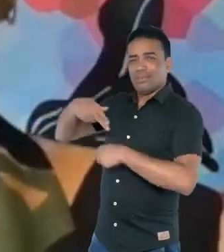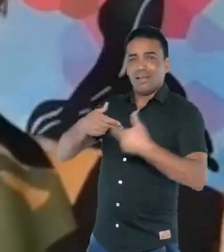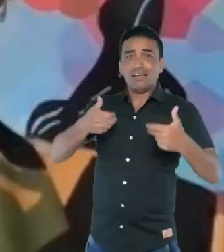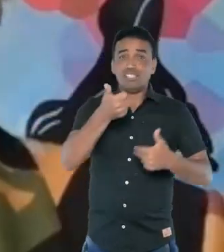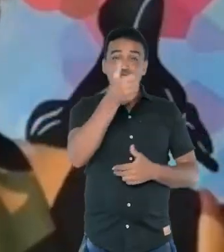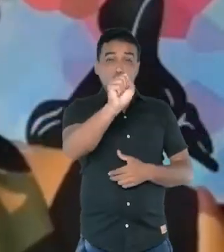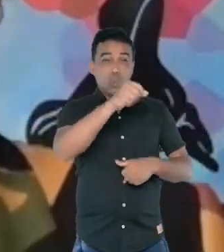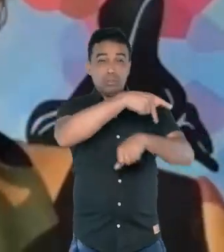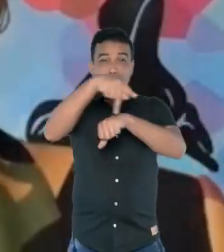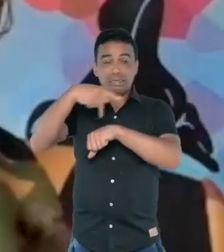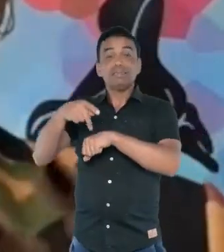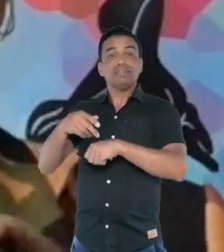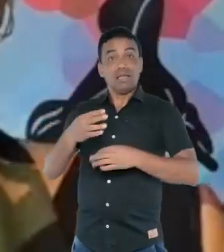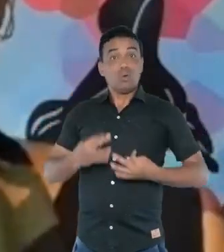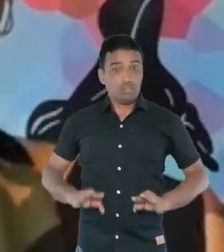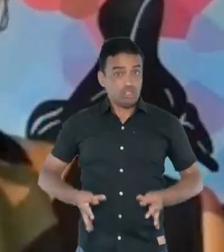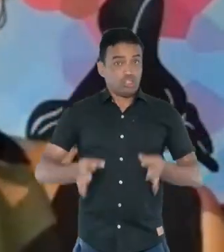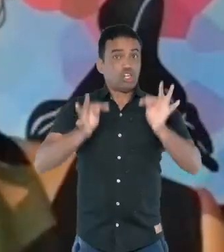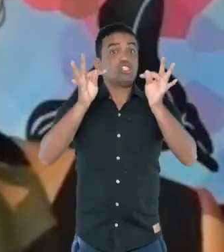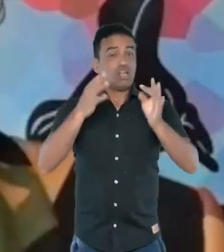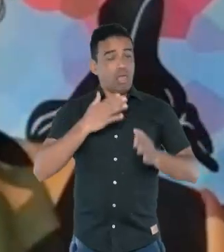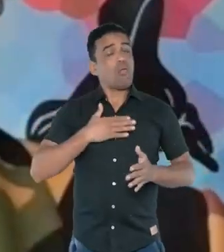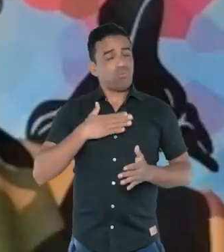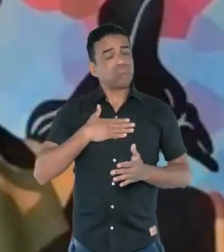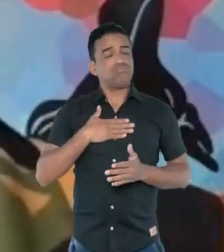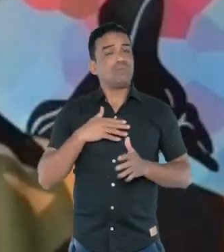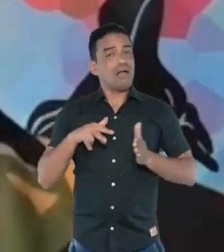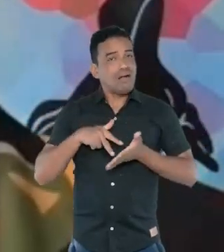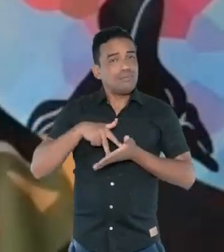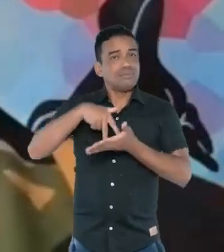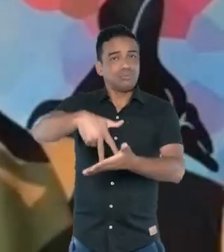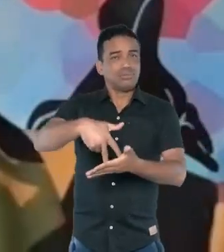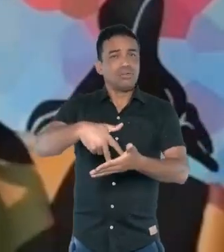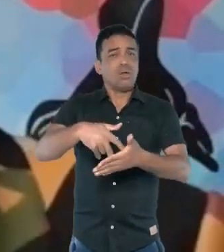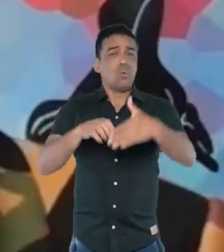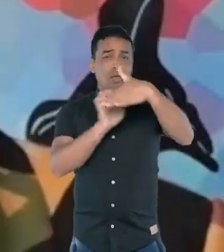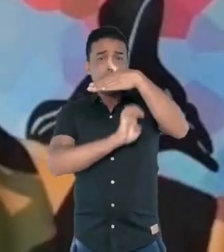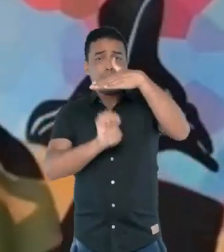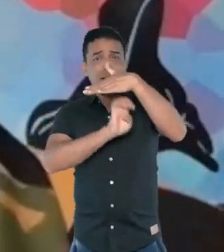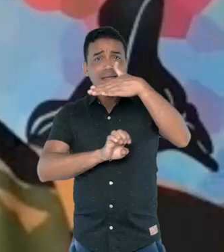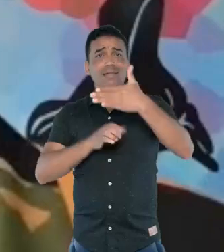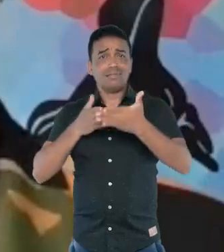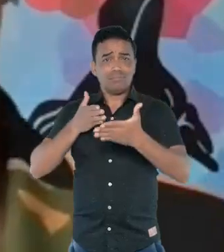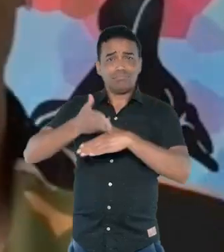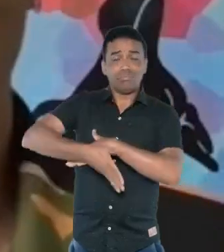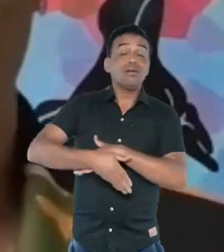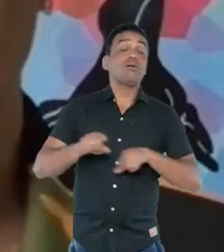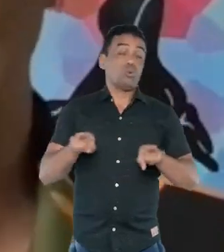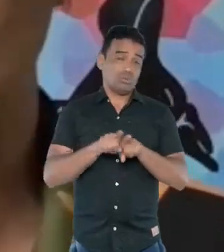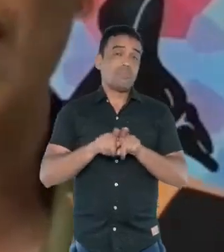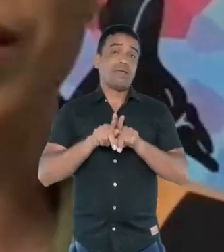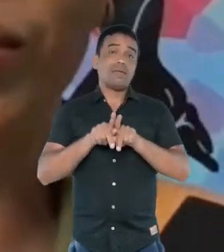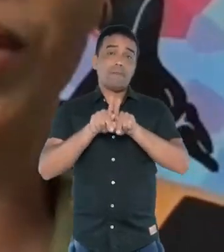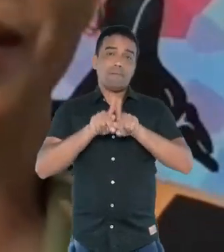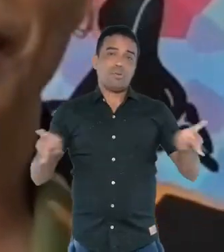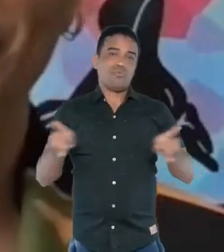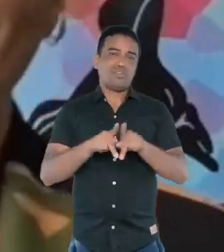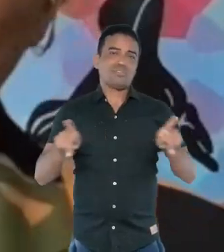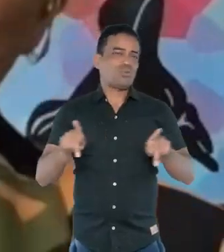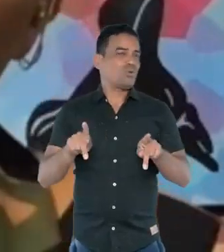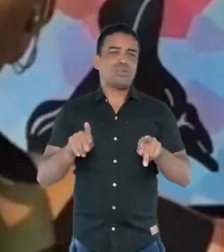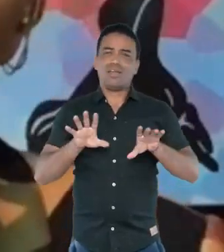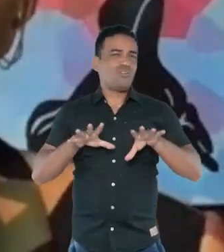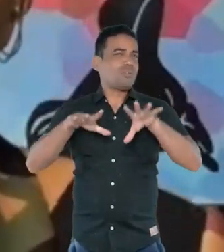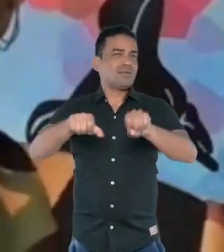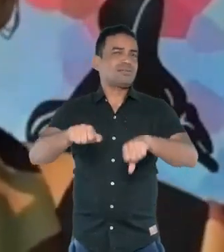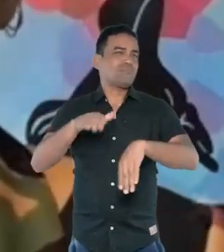uma tecnologista, né, e com atuação agora nessa grande empresa. Sou também professora, que é o título mais bonito que eu